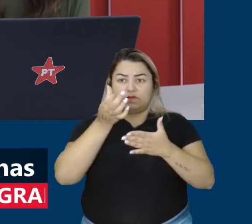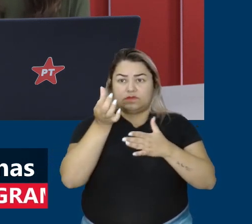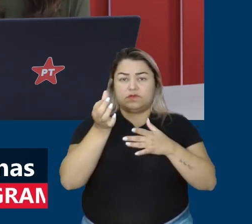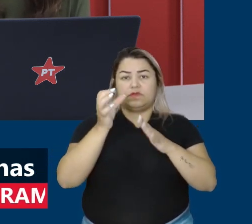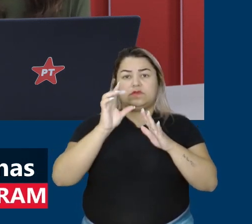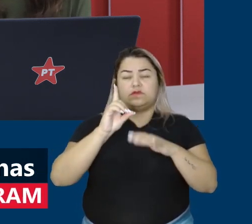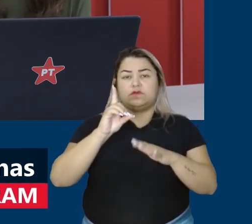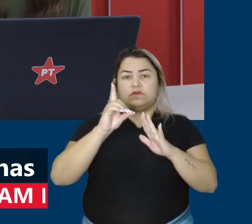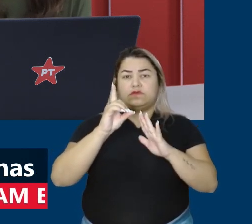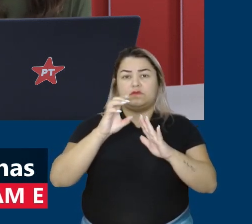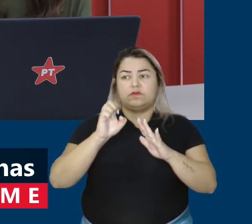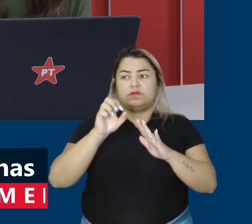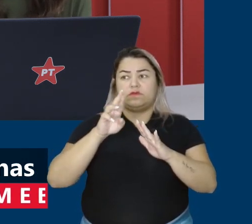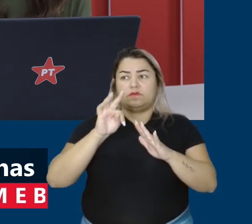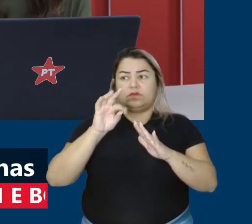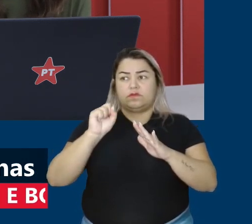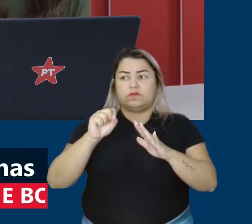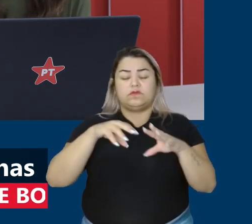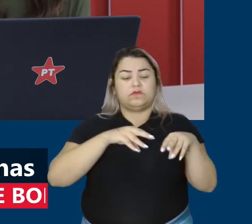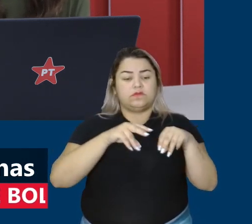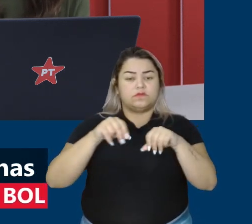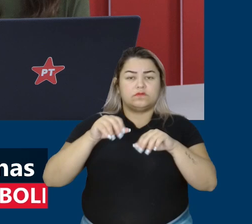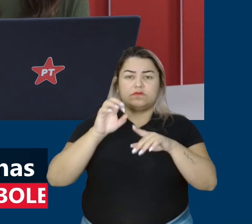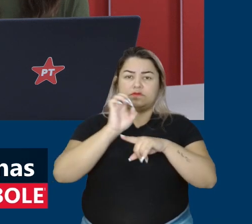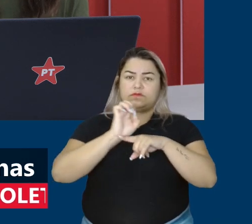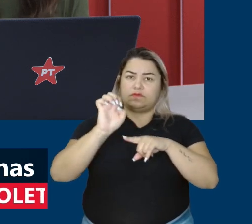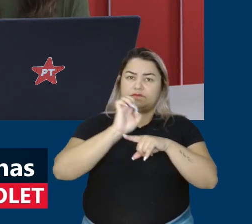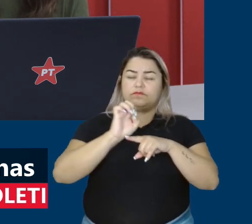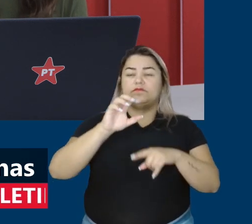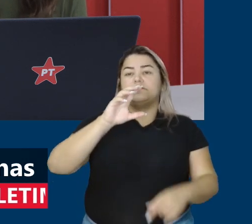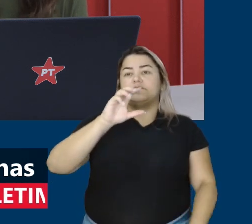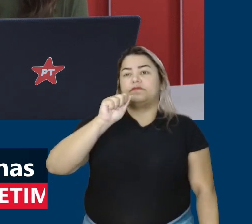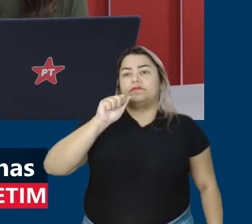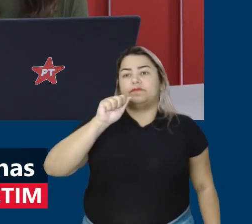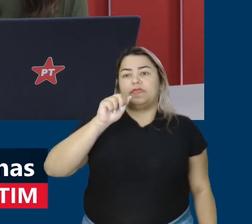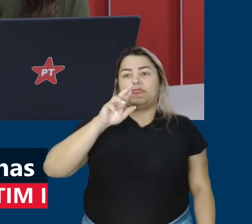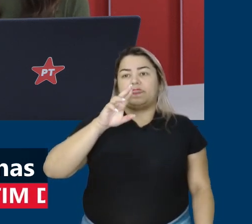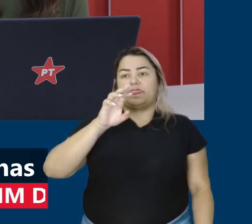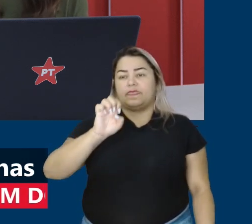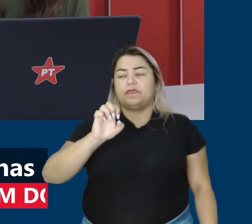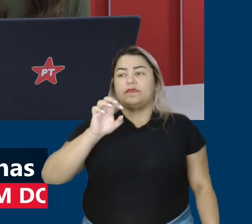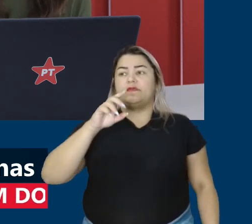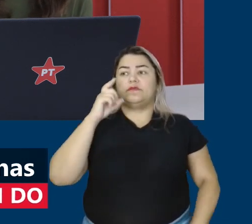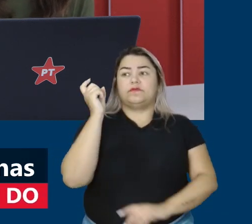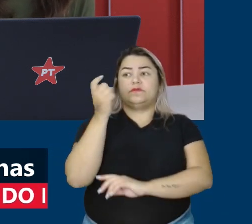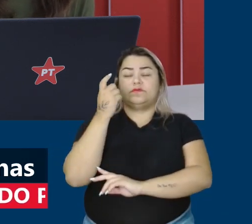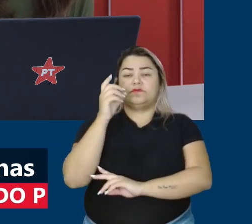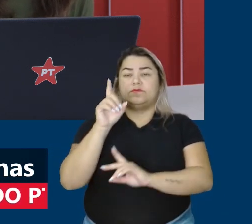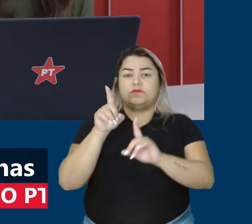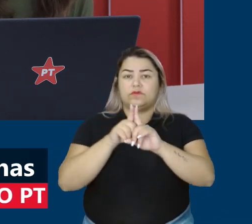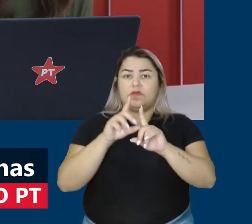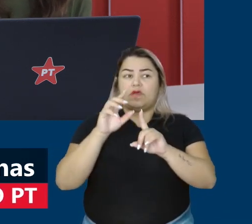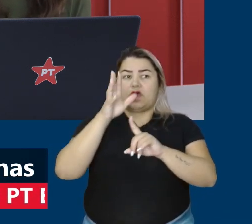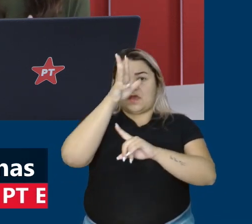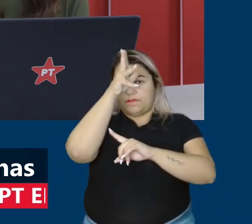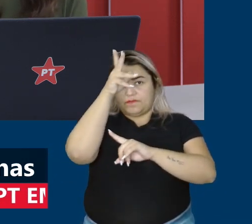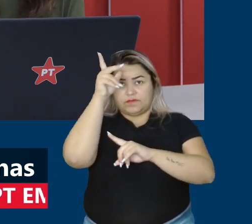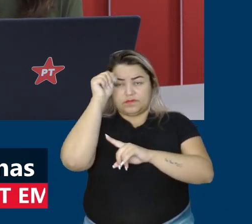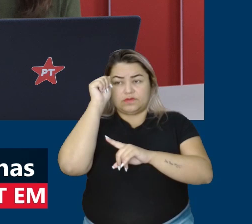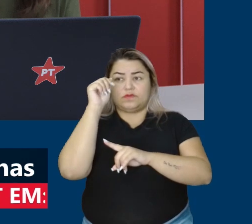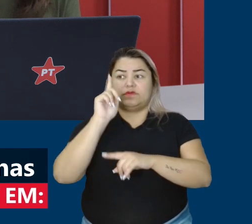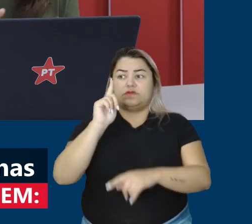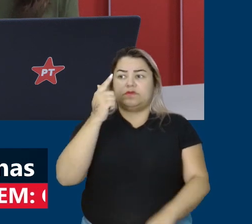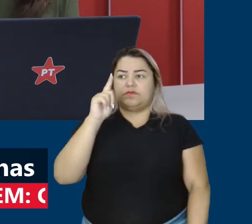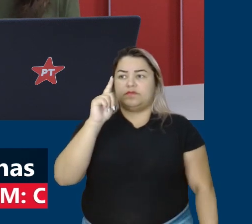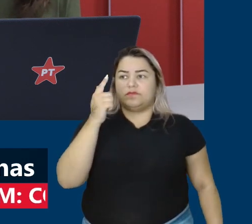decretos de homologação. As terras estão nos estados do Acre, Alagoas, Rio Grande do Sul, Ceará, Amazonas e